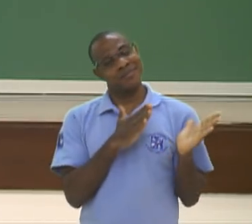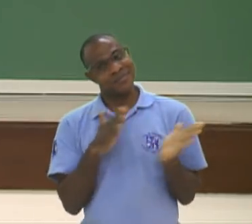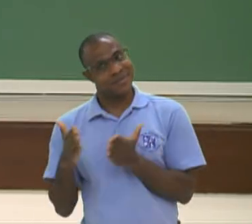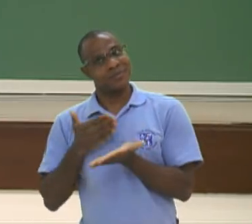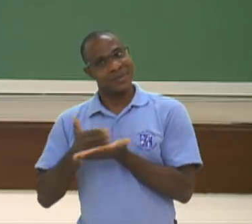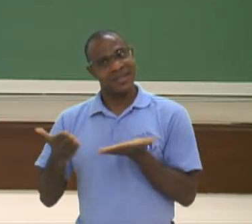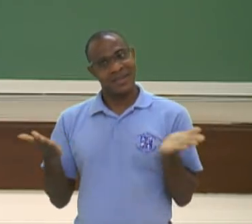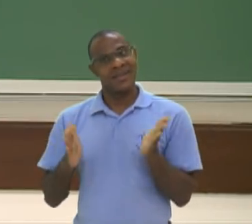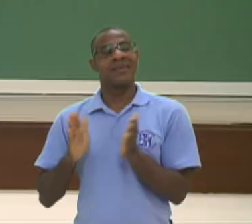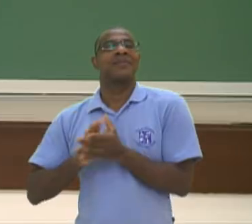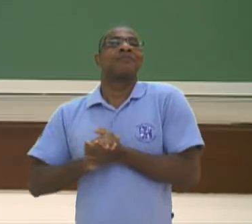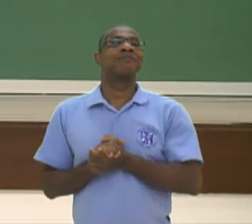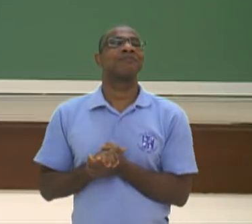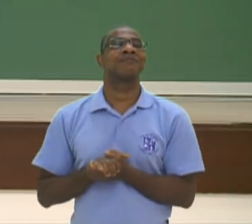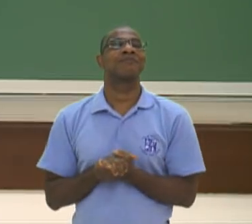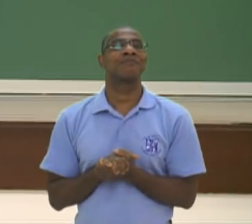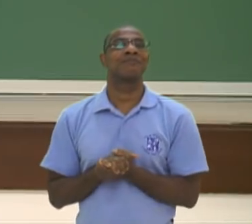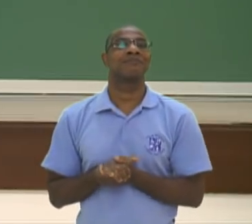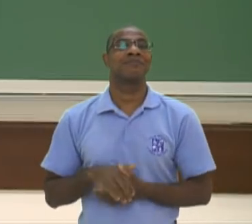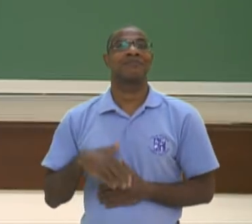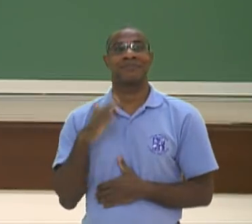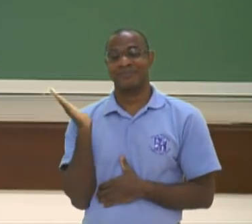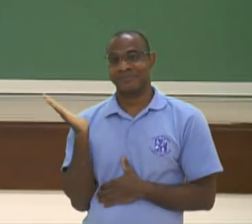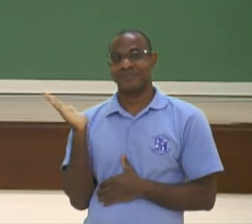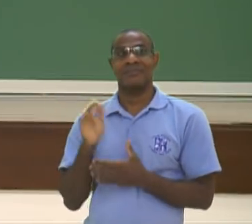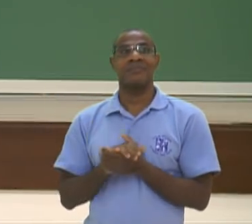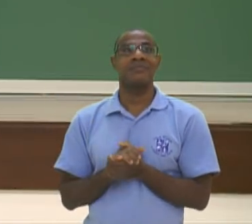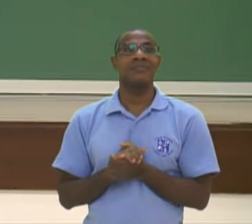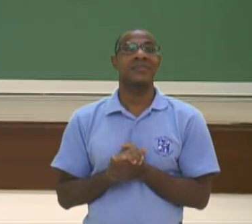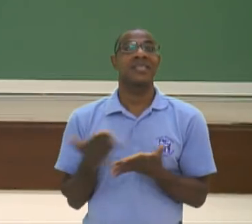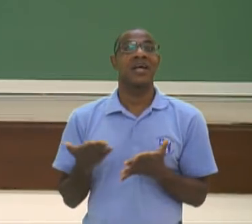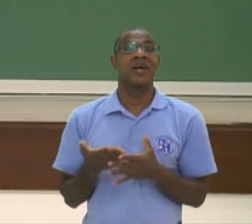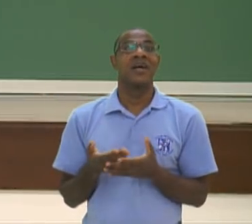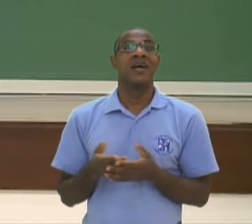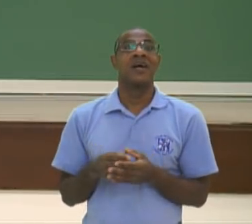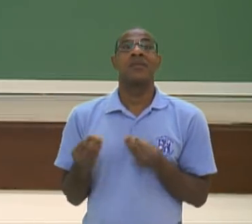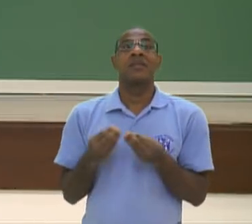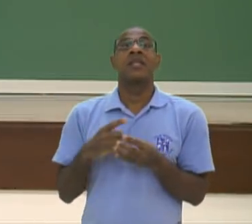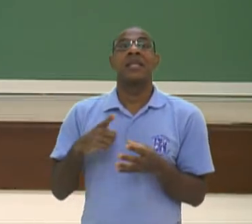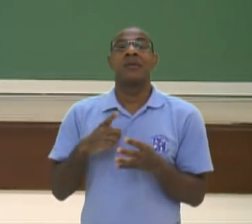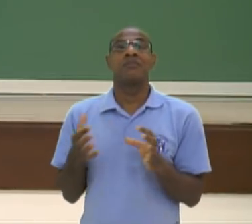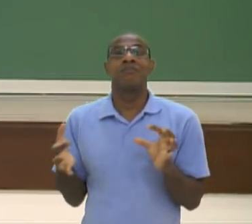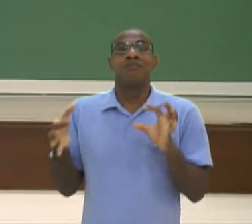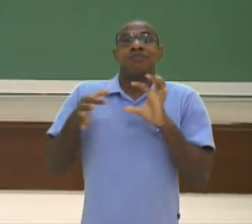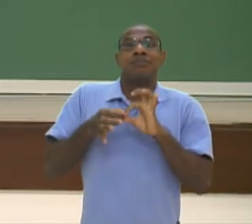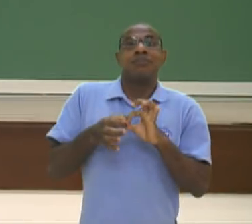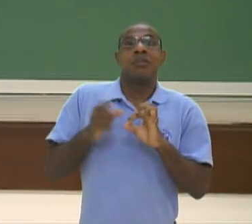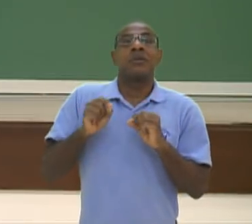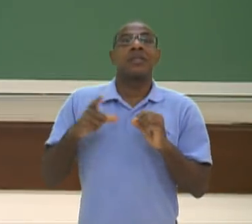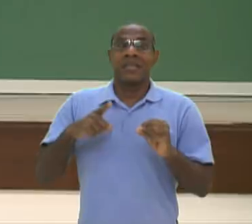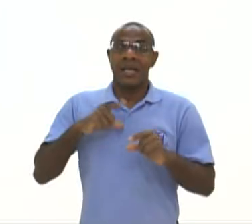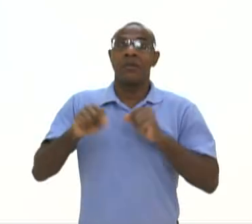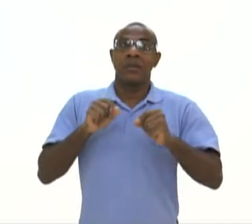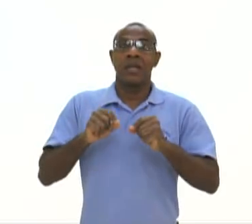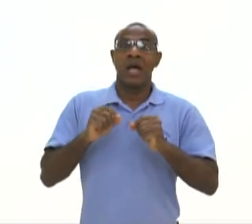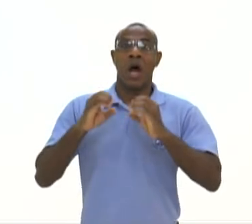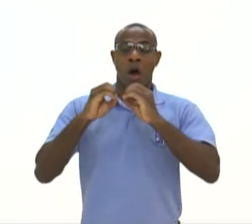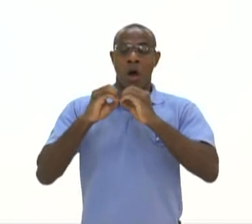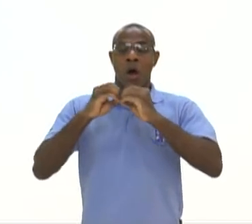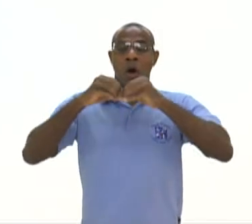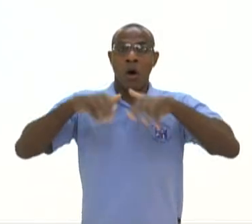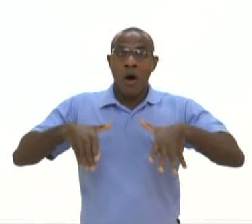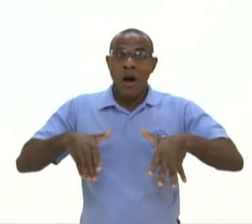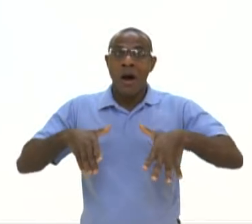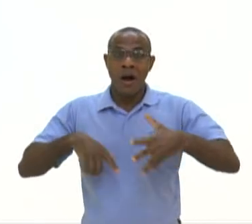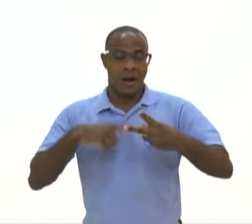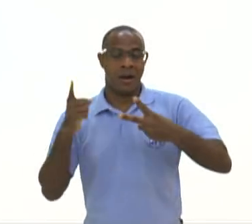o endócrino. Então, o sistema endócrino, ele é composto, como a gente acabou de ver, por glândulas